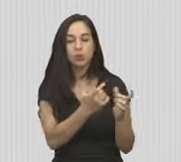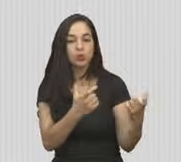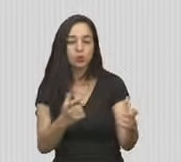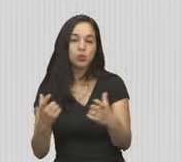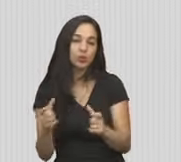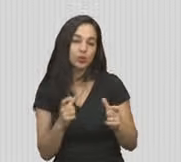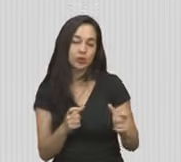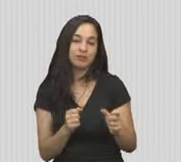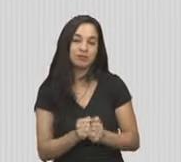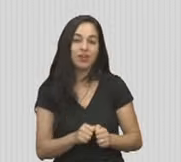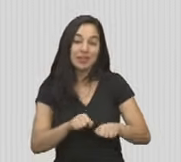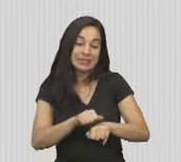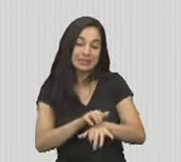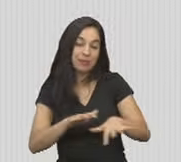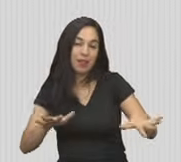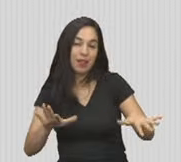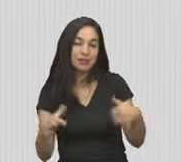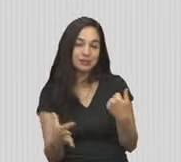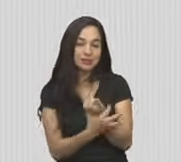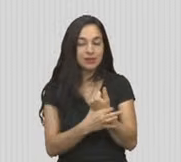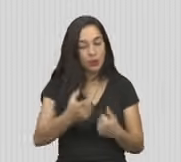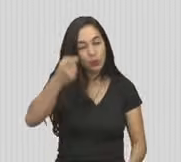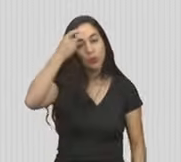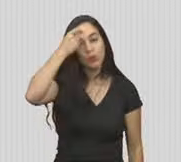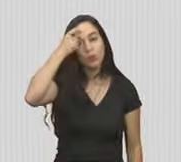camadas. Pode passar?